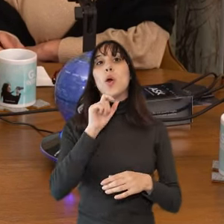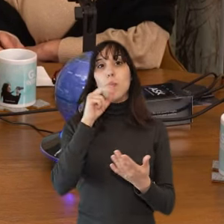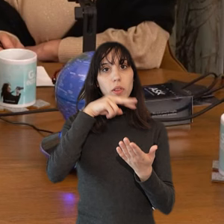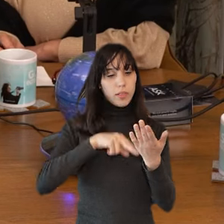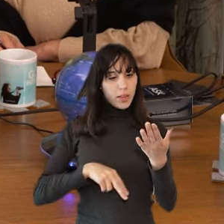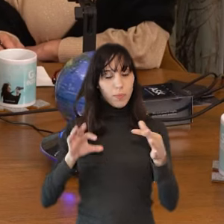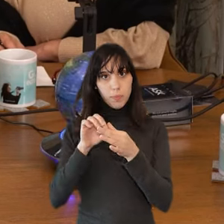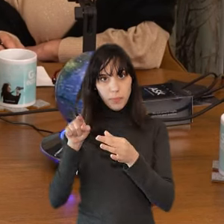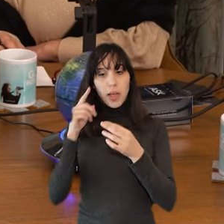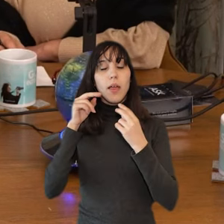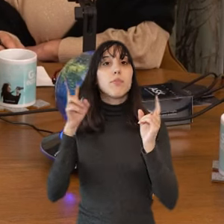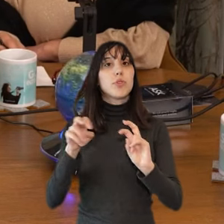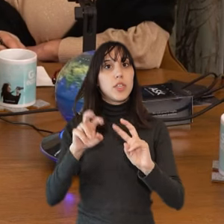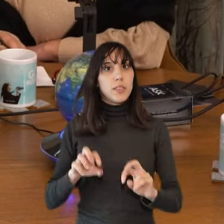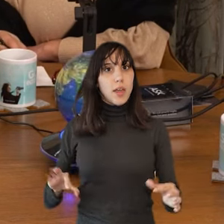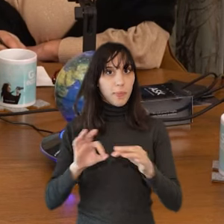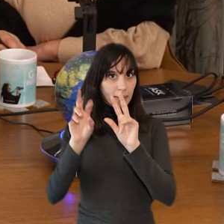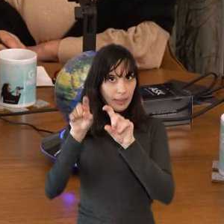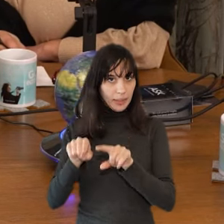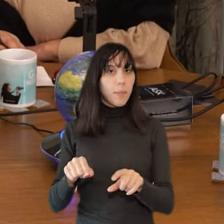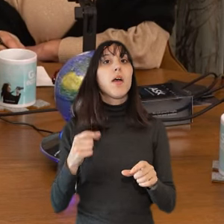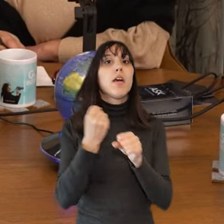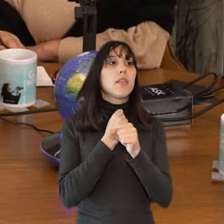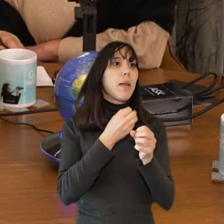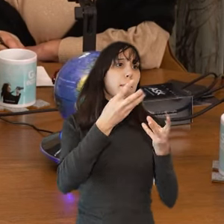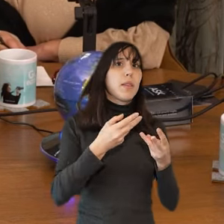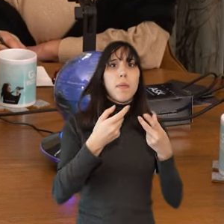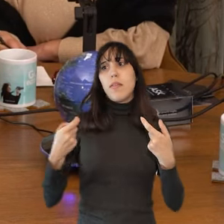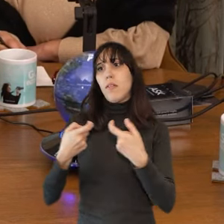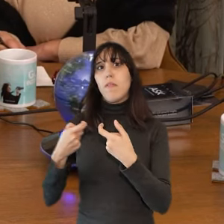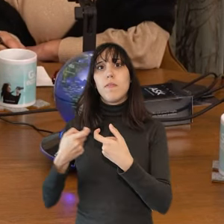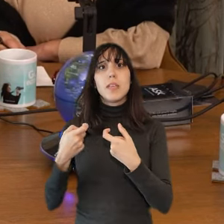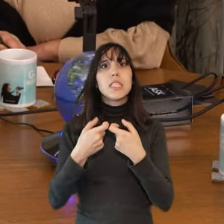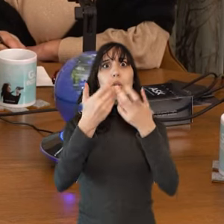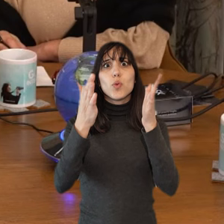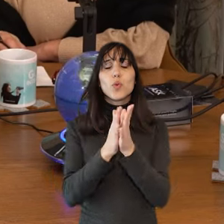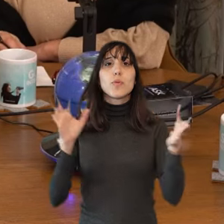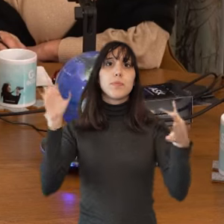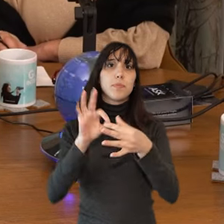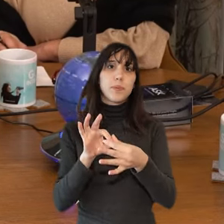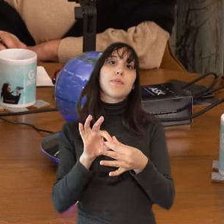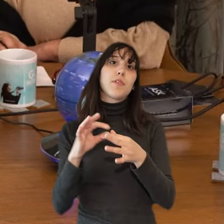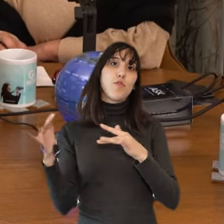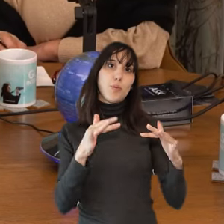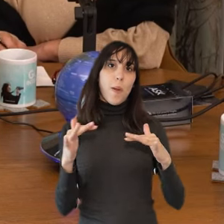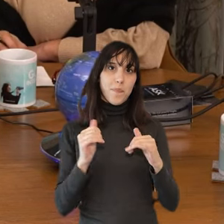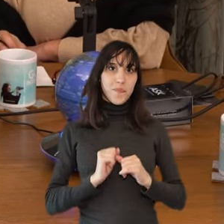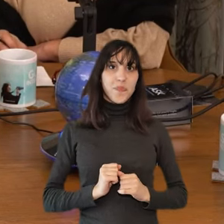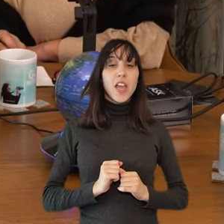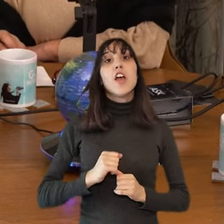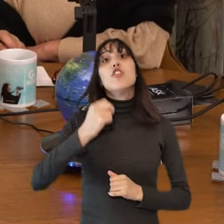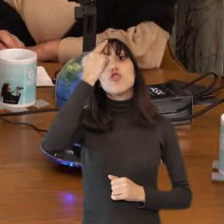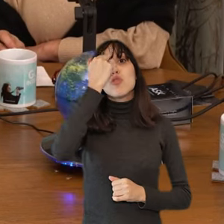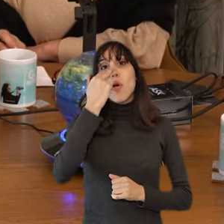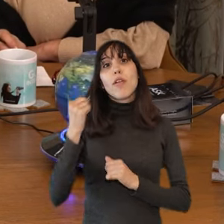sobre o assunto pesquisar sobre o assunto trabalhar a matemática física não é À Volta do futebol portanto a história do futebol